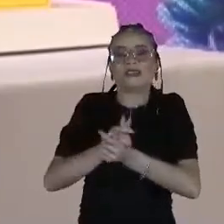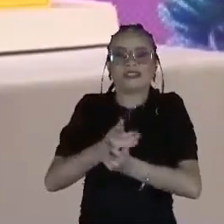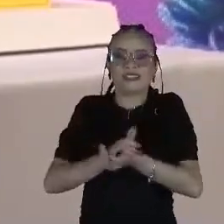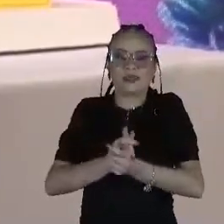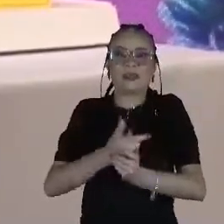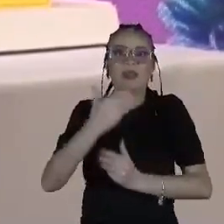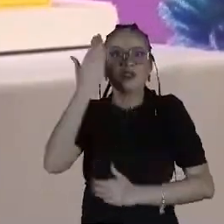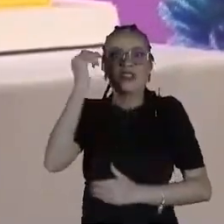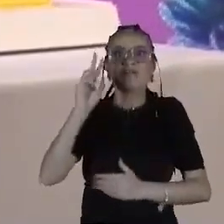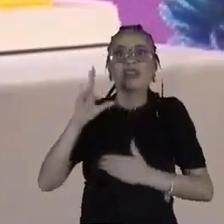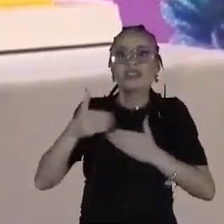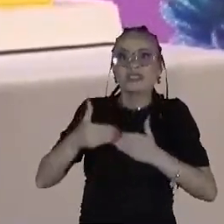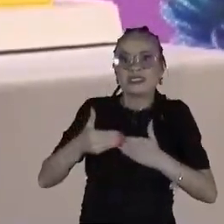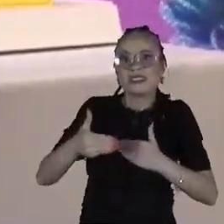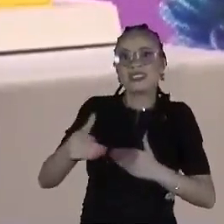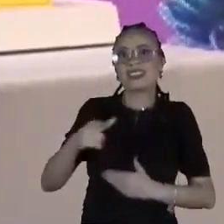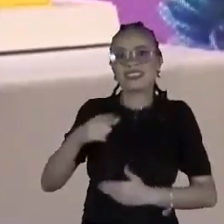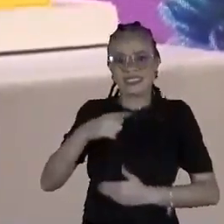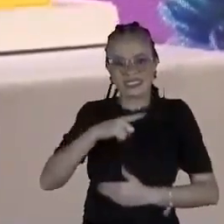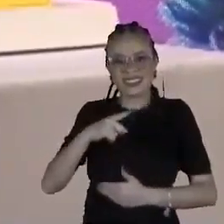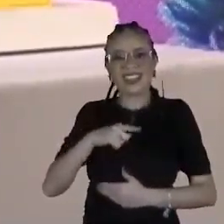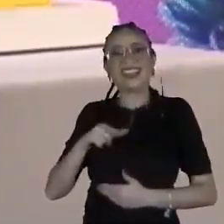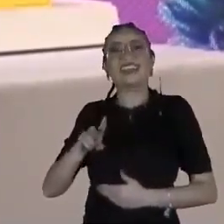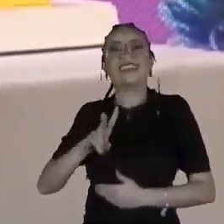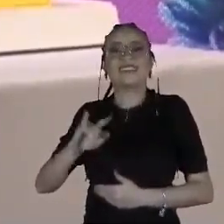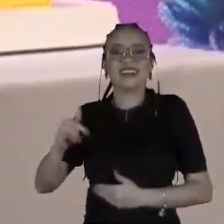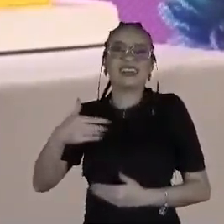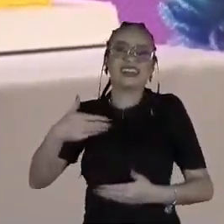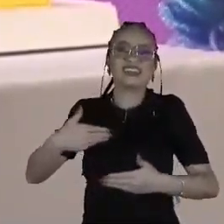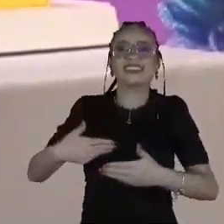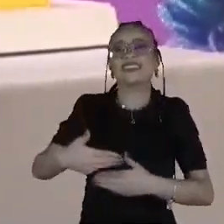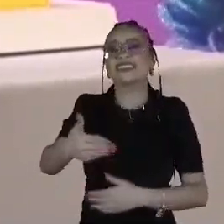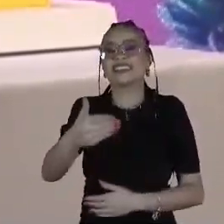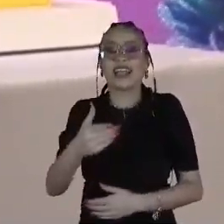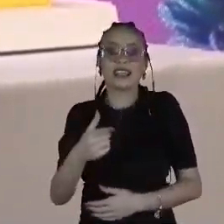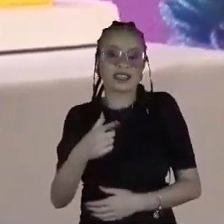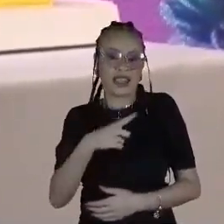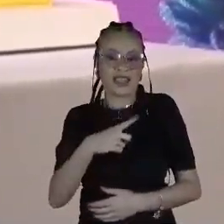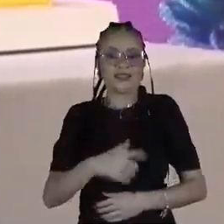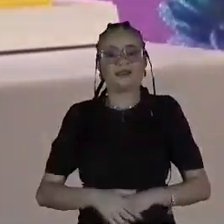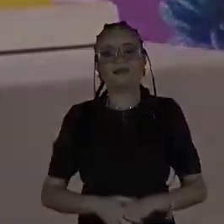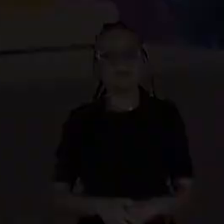e eu sei que ainda vai continuar e a gente vai ter muita coisa aí hoje a noite aqui